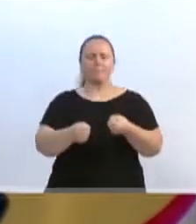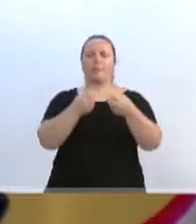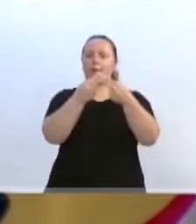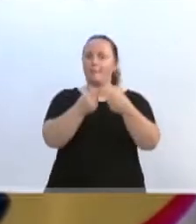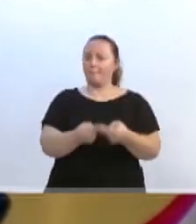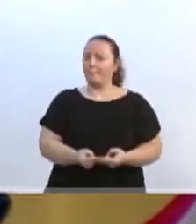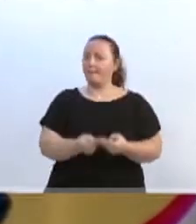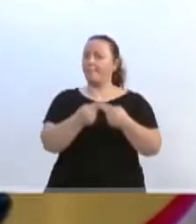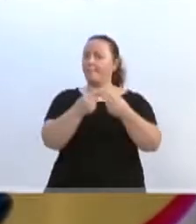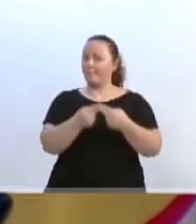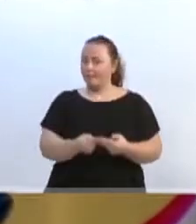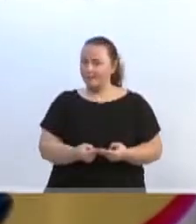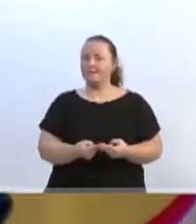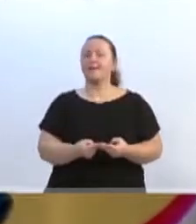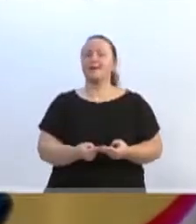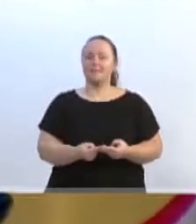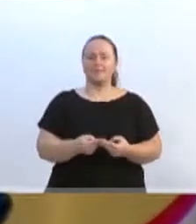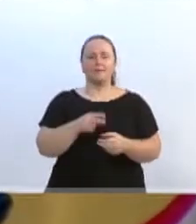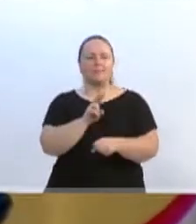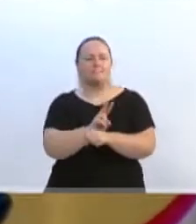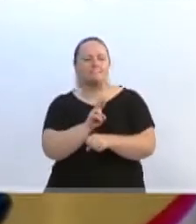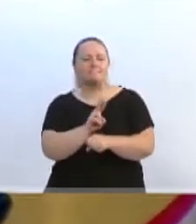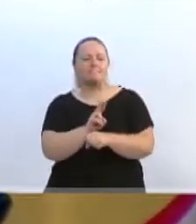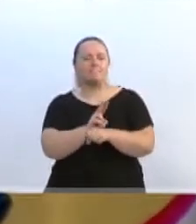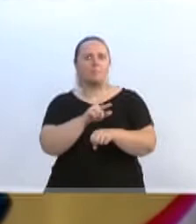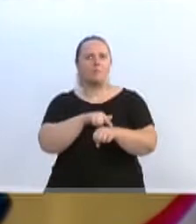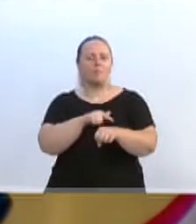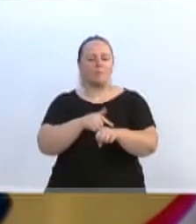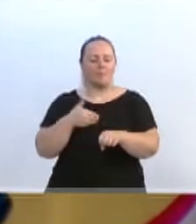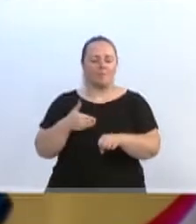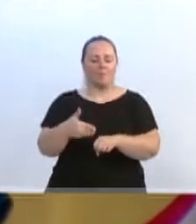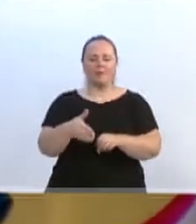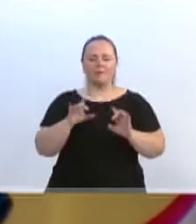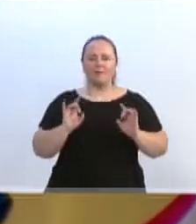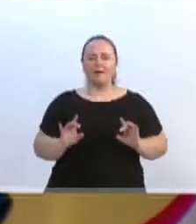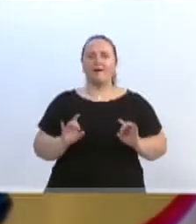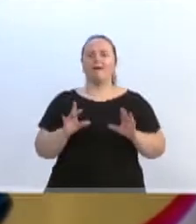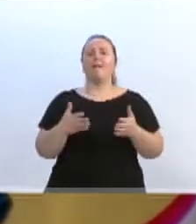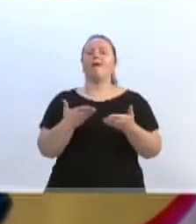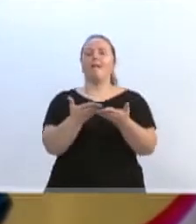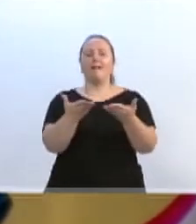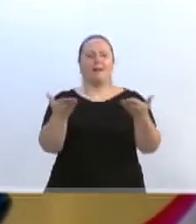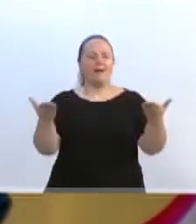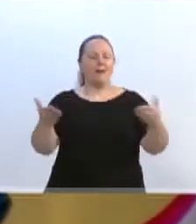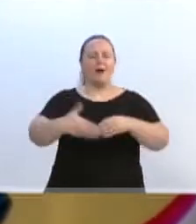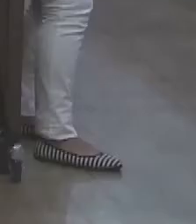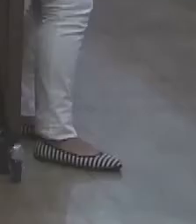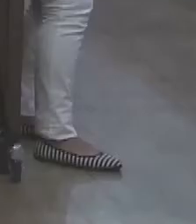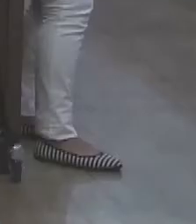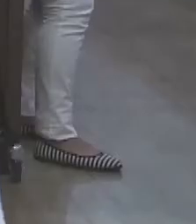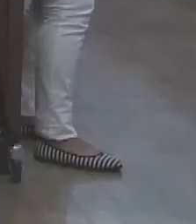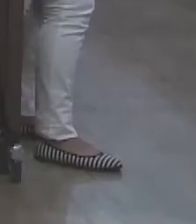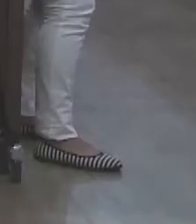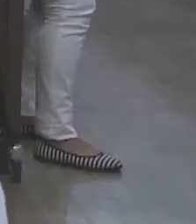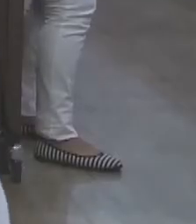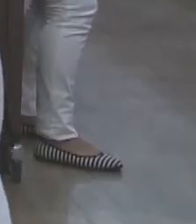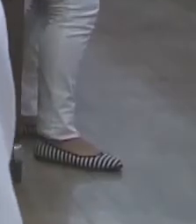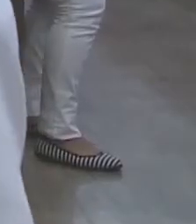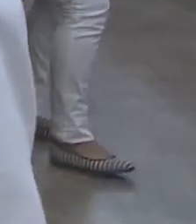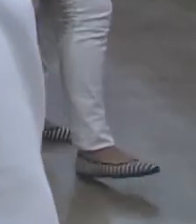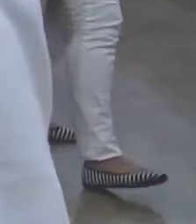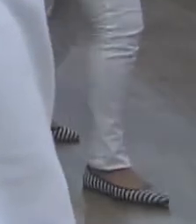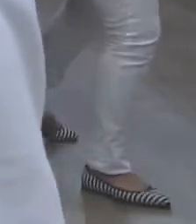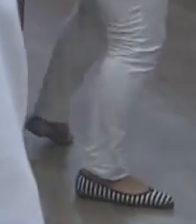Em outro momento, o parlamentar falou da pavimentação de duas ruas no bairro Itopava Central. Agora, dia 1º,